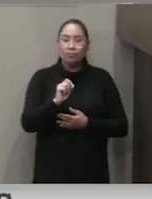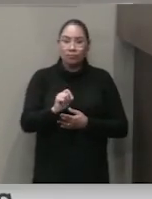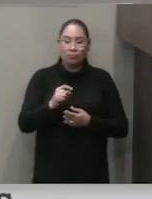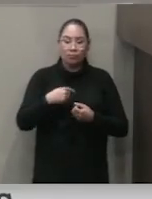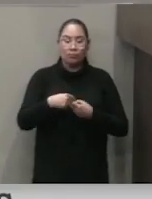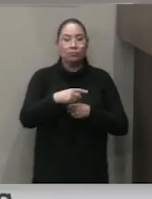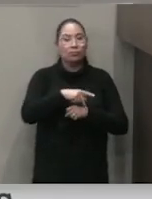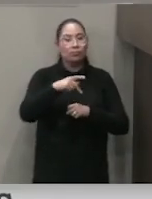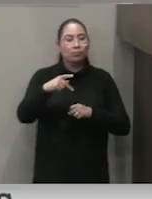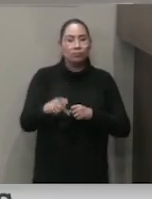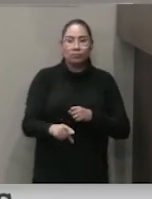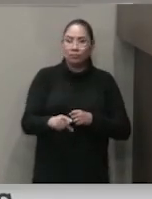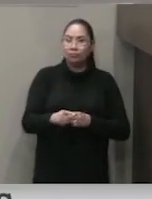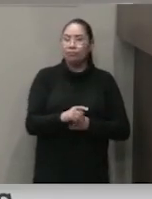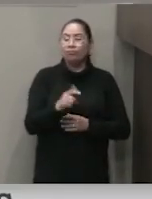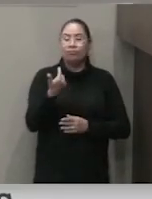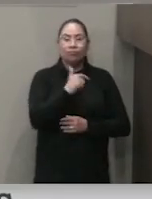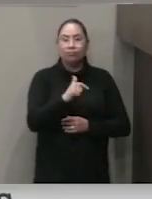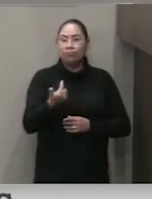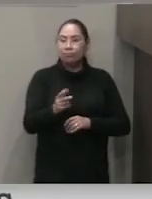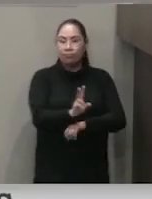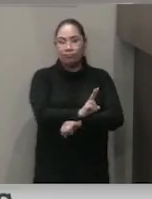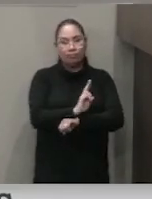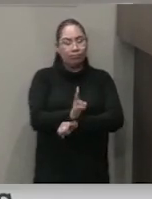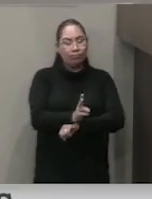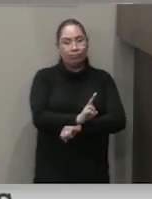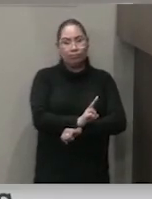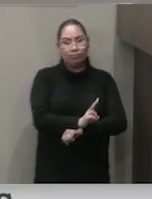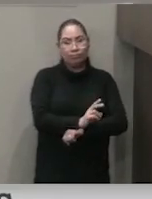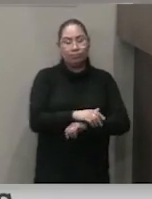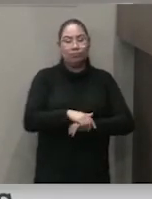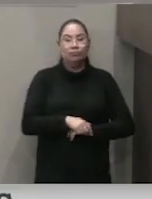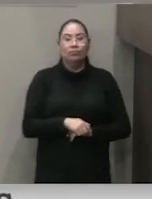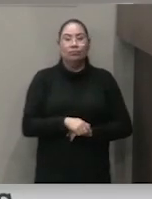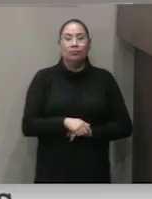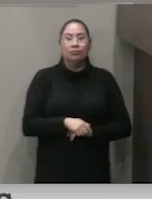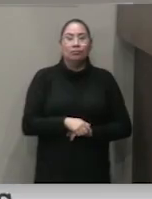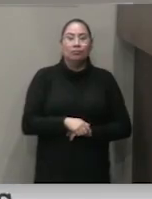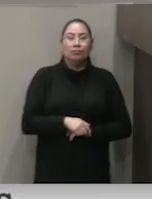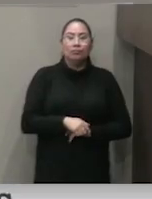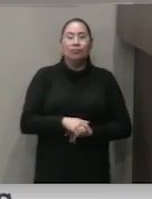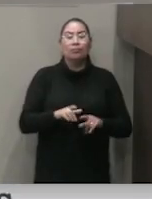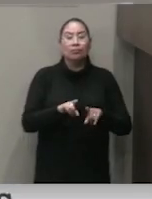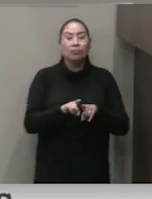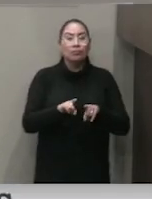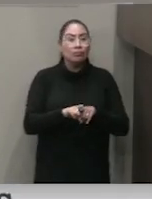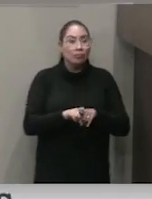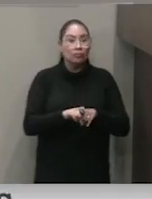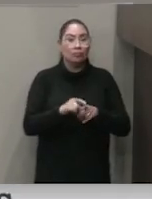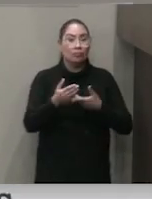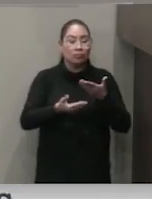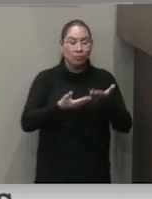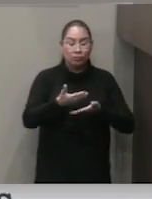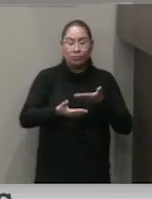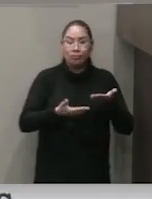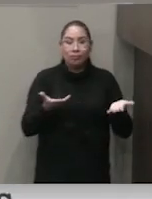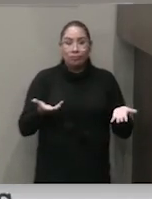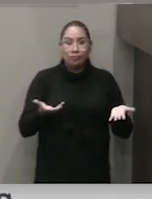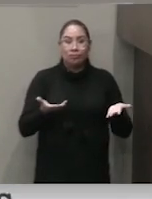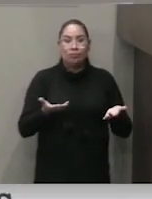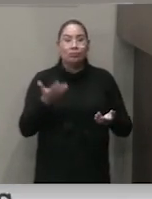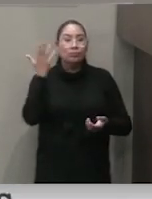Passo Fundo não vem fiscalizando, nem a prestação de serviço. Daí,